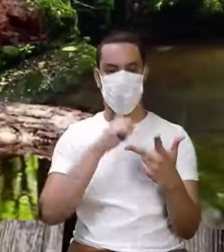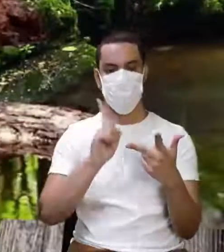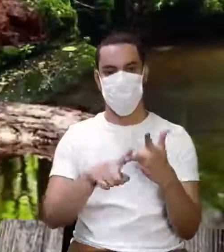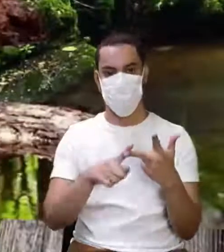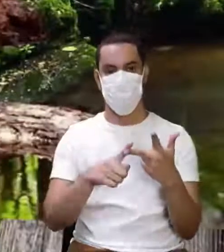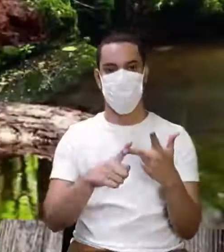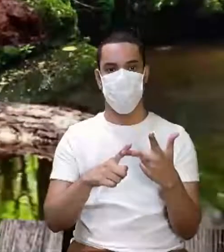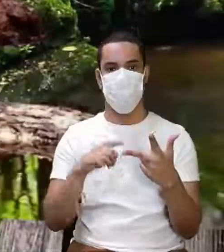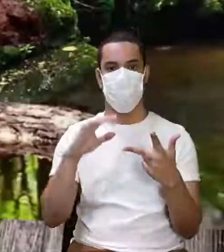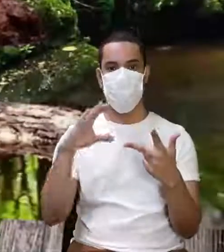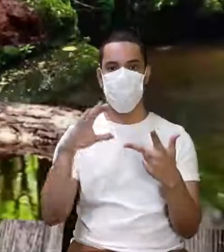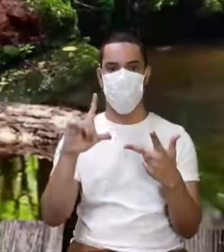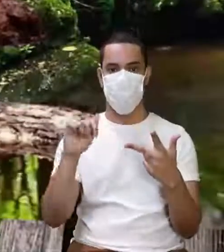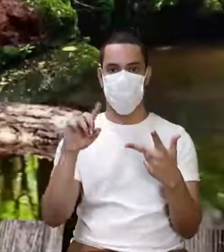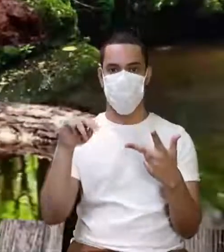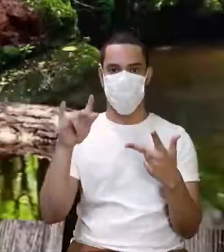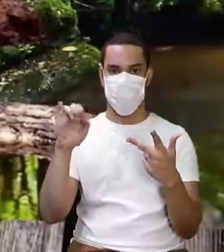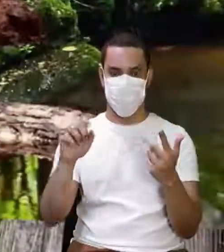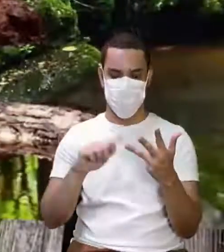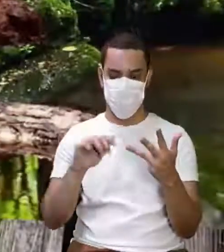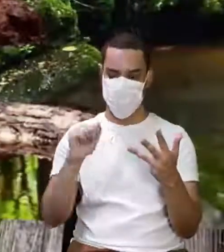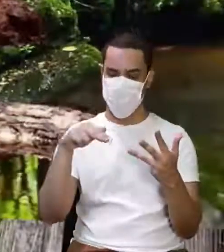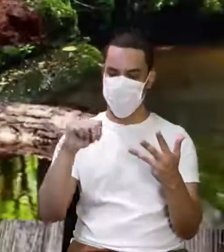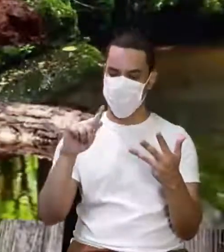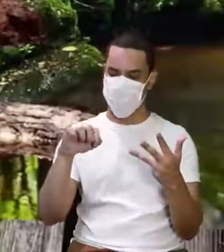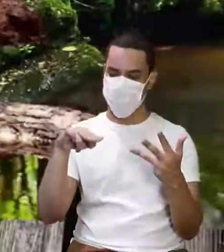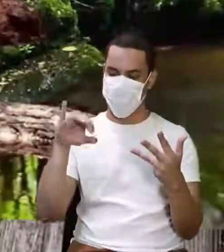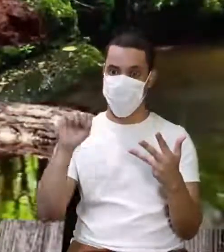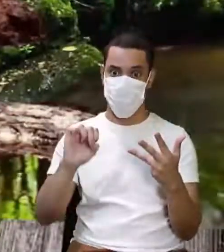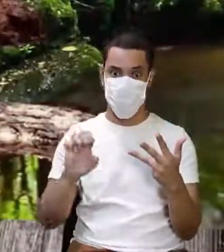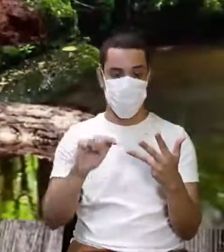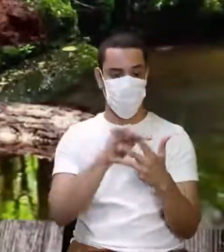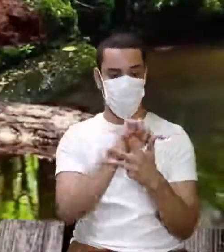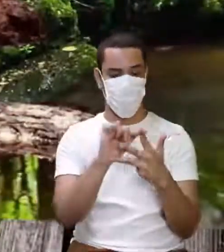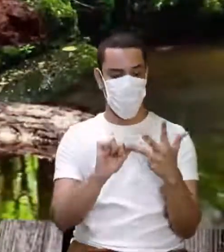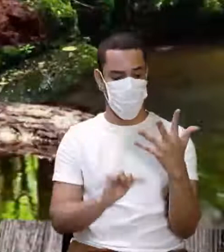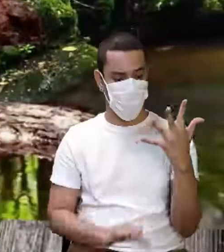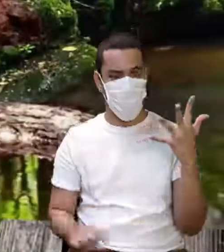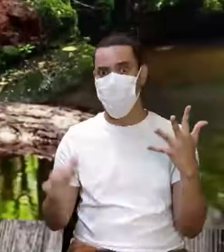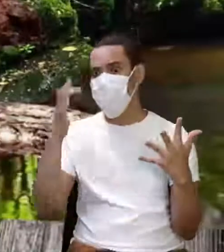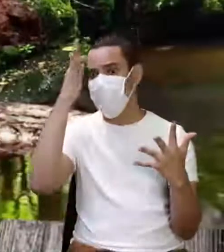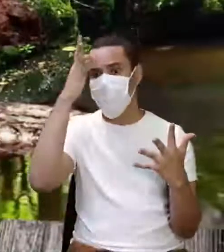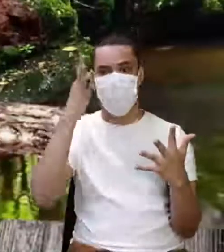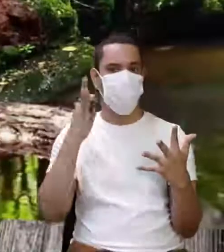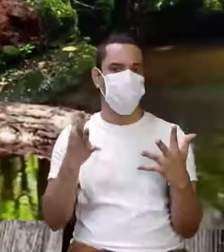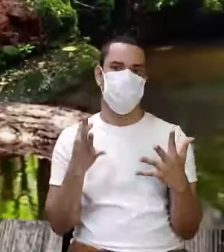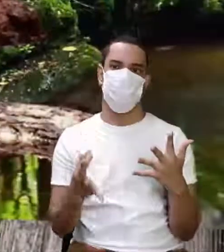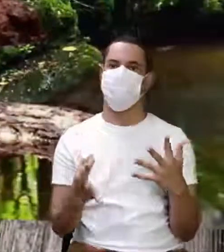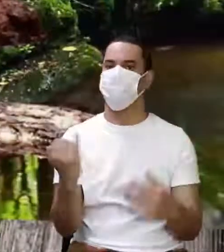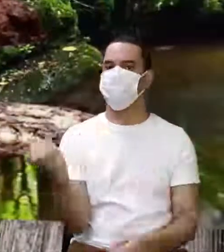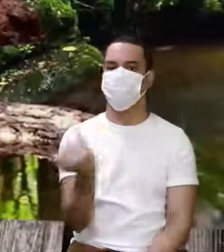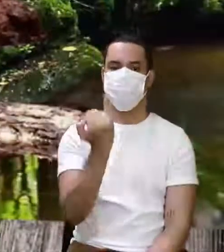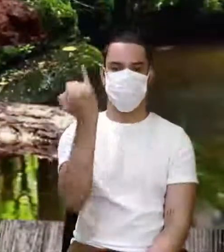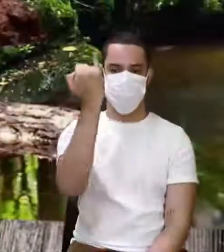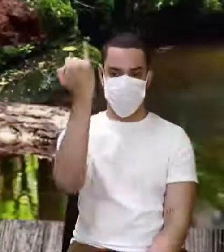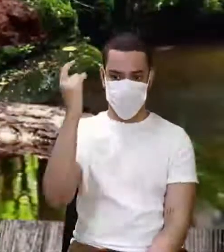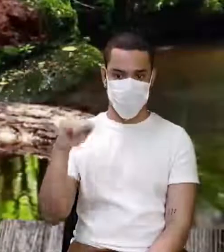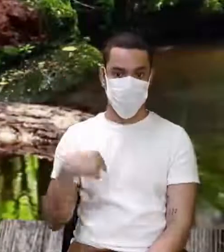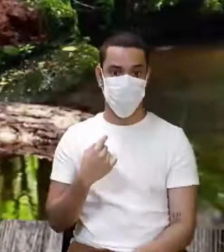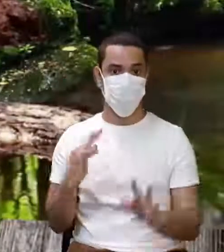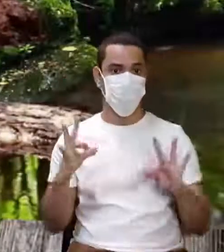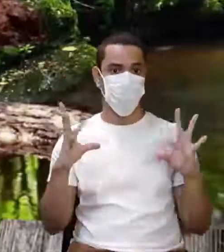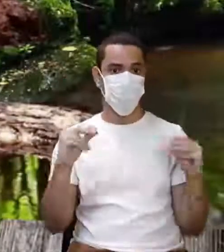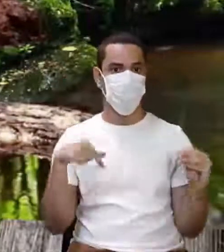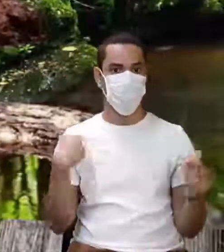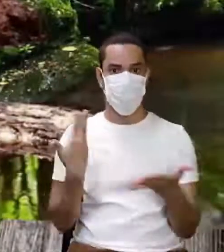conceitos de cladogênese, anagênese, são importantes para a gente compreender o restante, tá? De tudo que a gente está